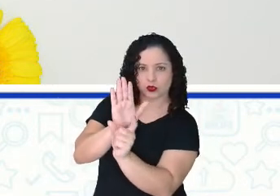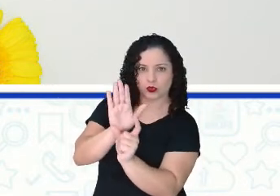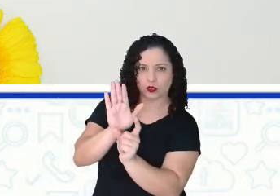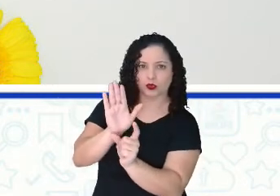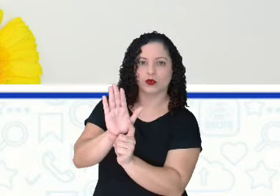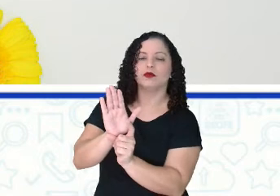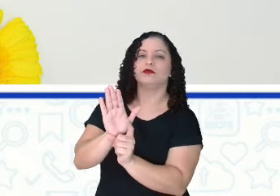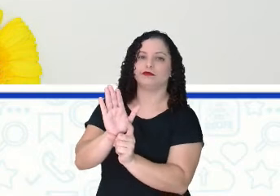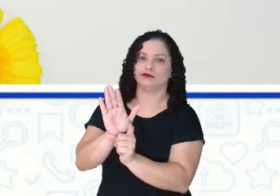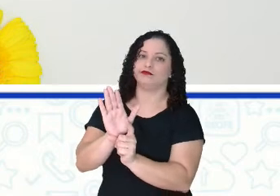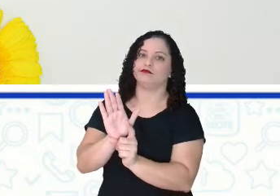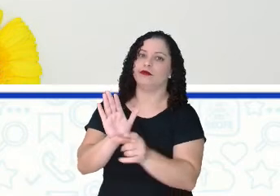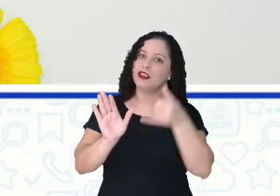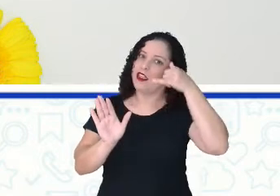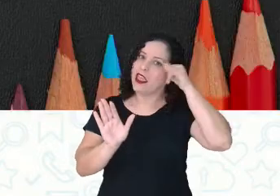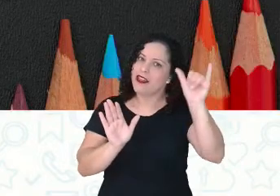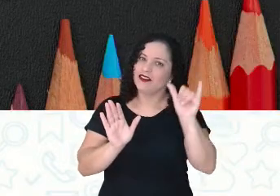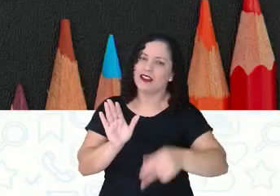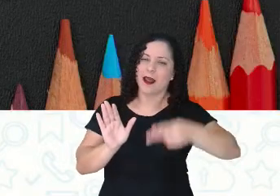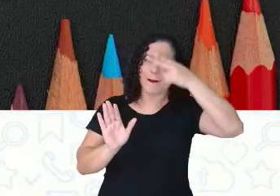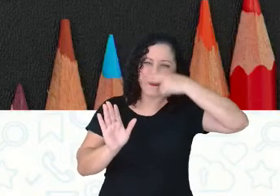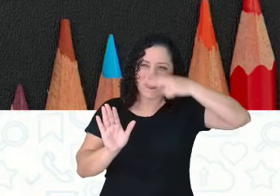de redundância.